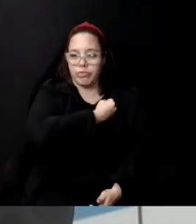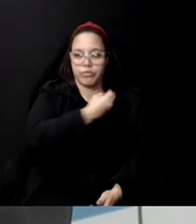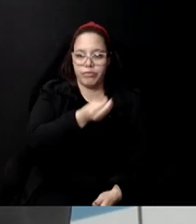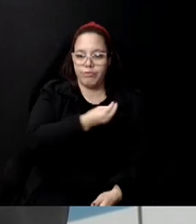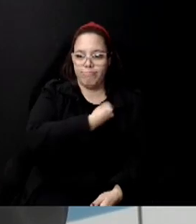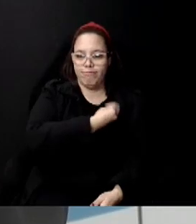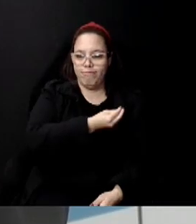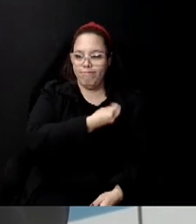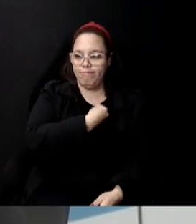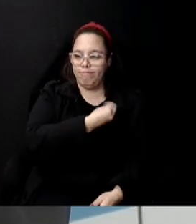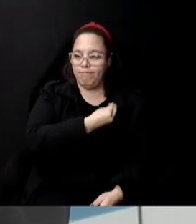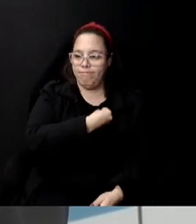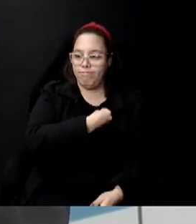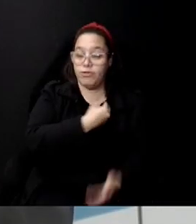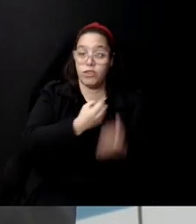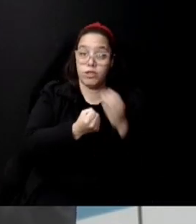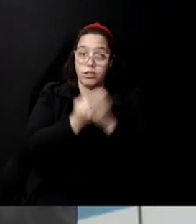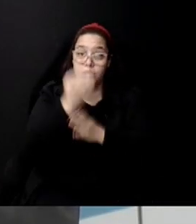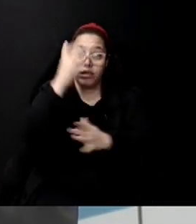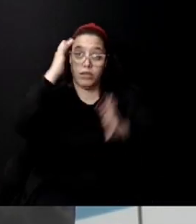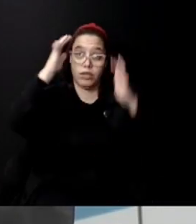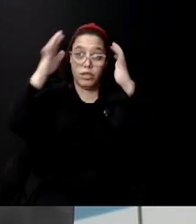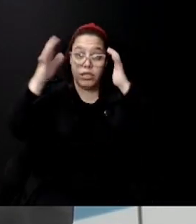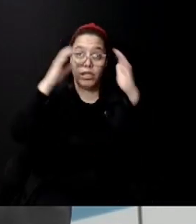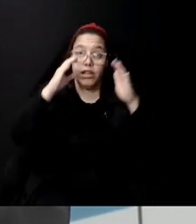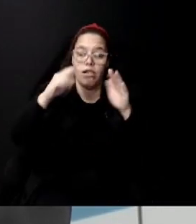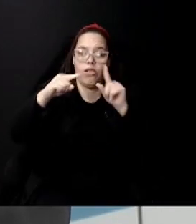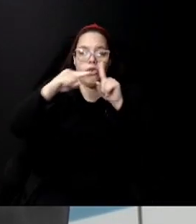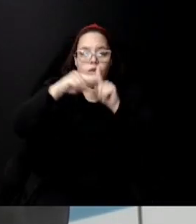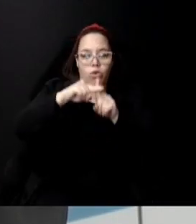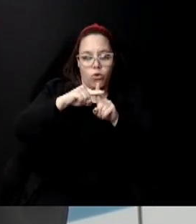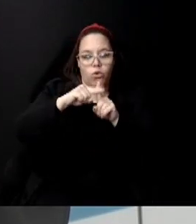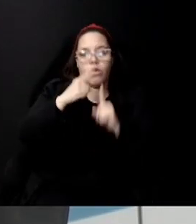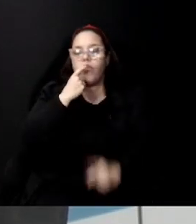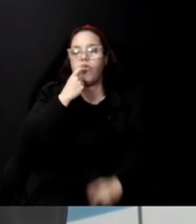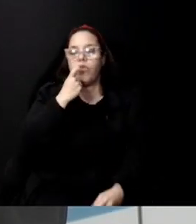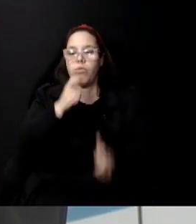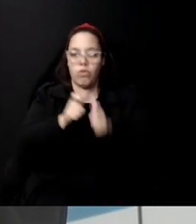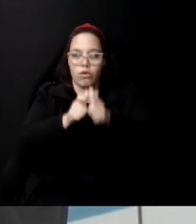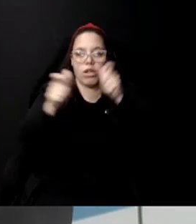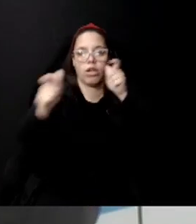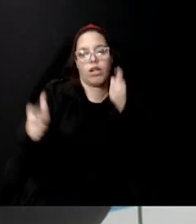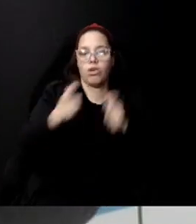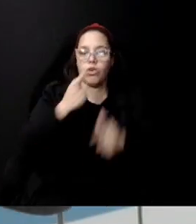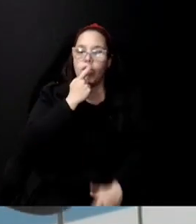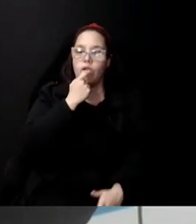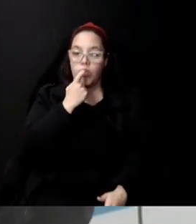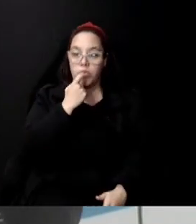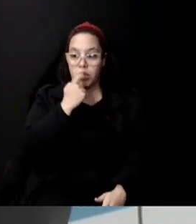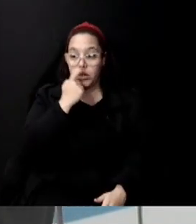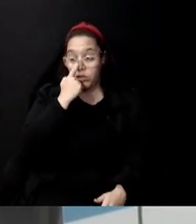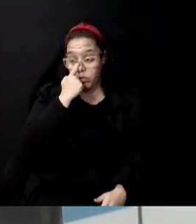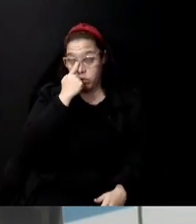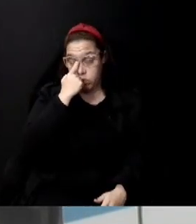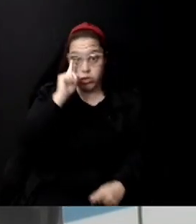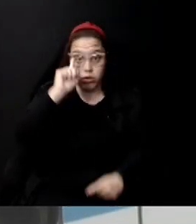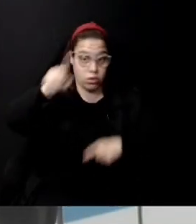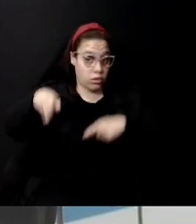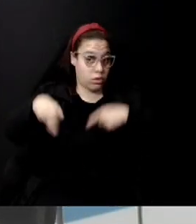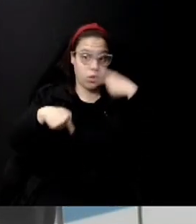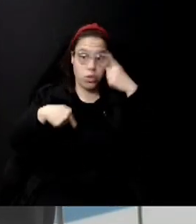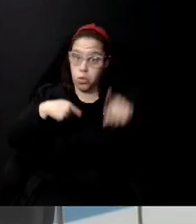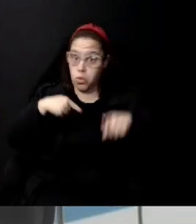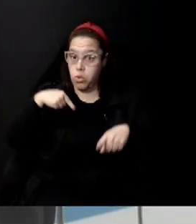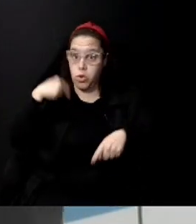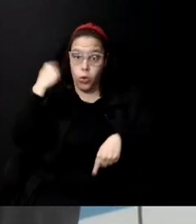Daí surgiu a ideia da Cruz Vermelha, que hoje é Cruz Vermelha, Crescente Vermelho, e outras formas